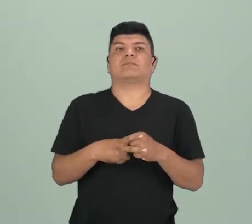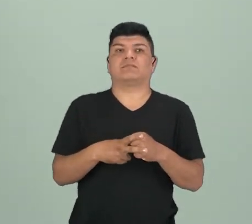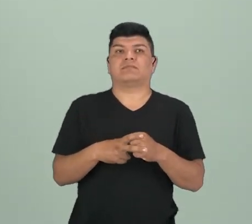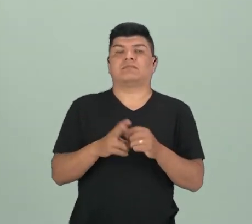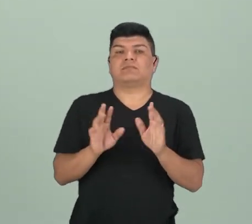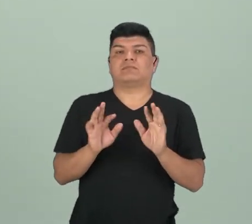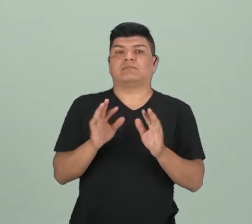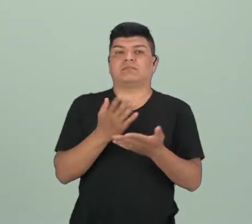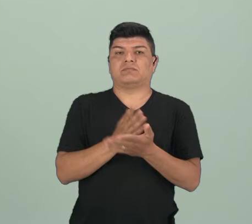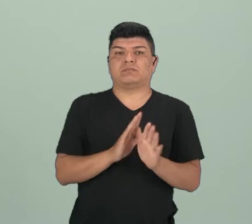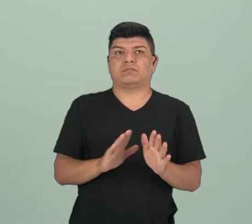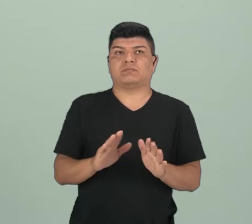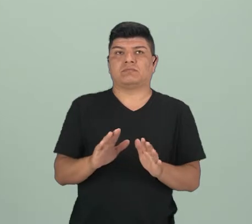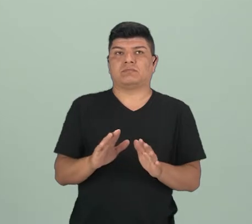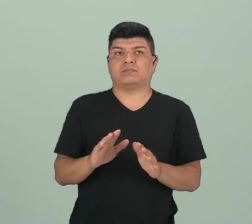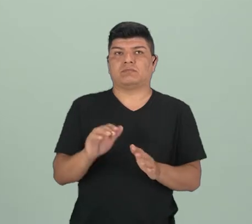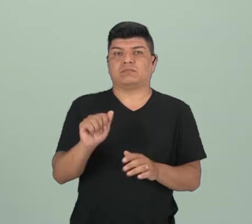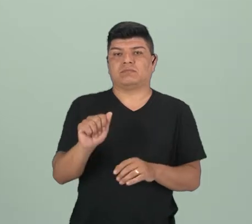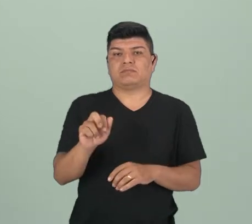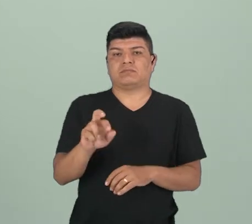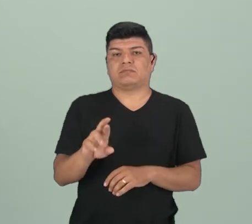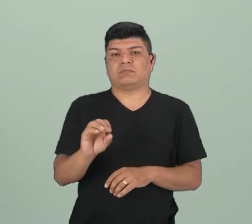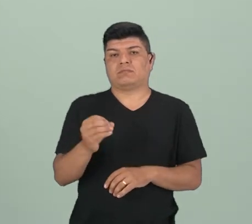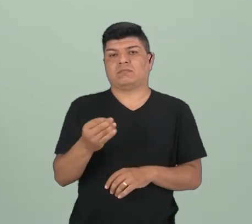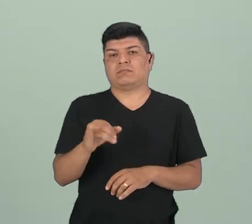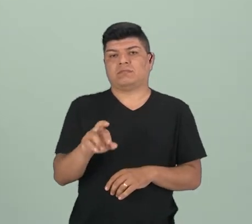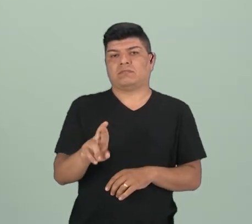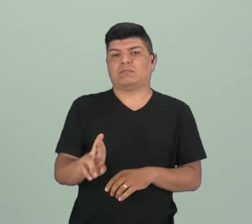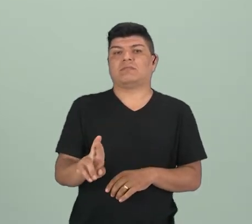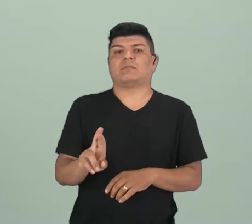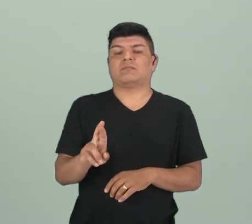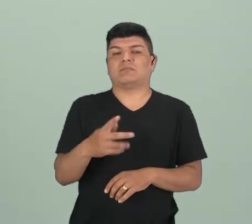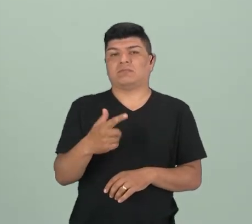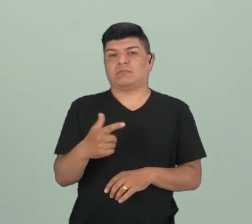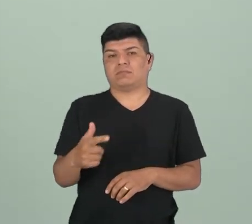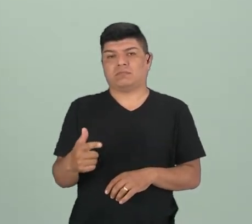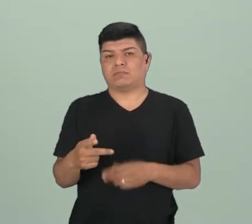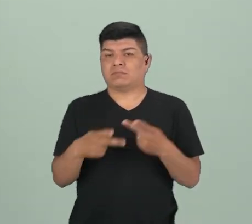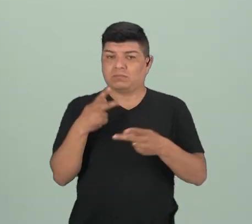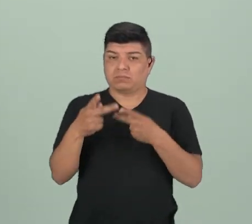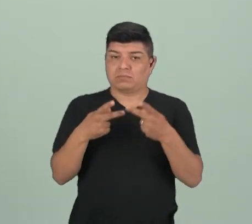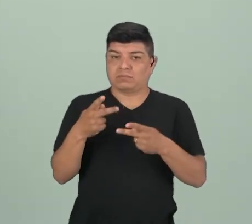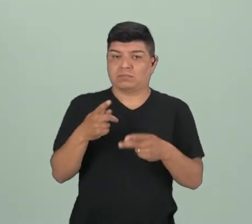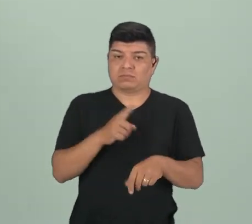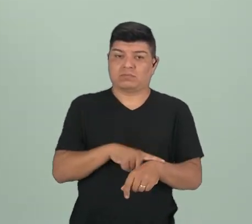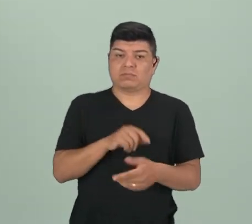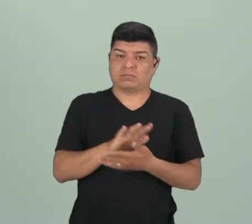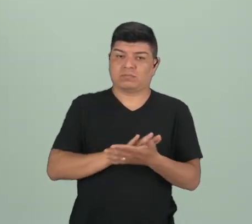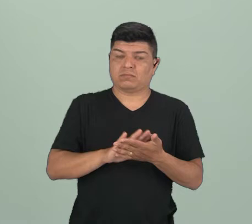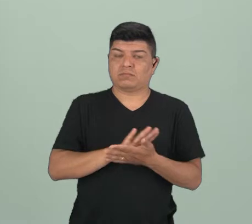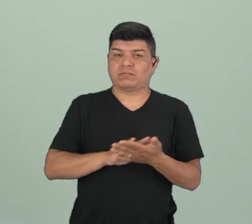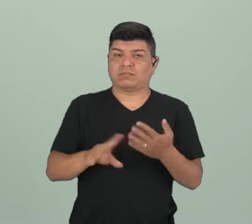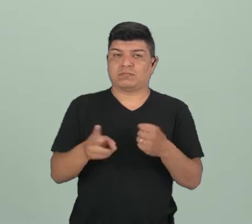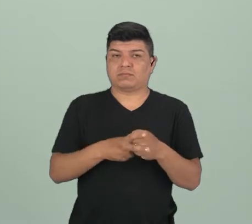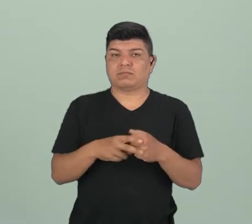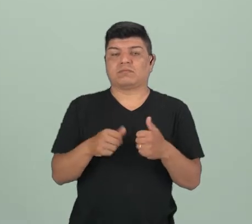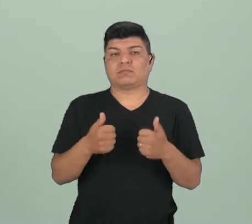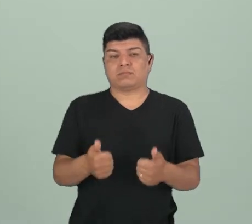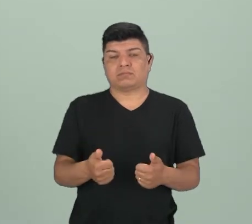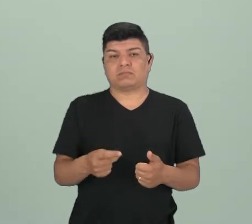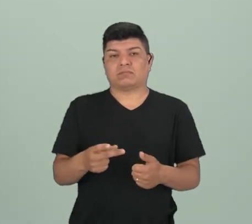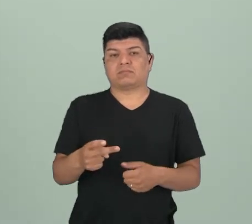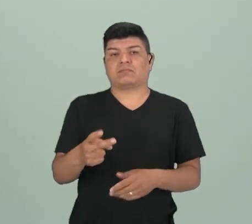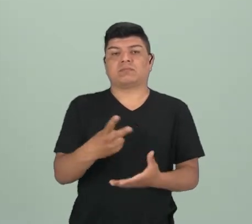terminado em AR, ER, né? Ou IR, ou seja, não está conjugado em nenhum tempo, em nenhum modo verbal. Ele está